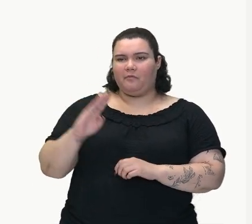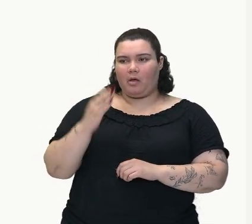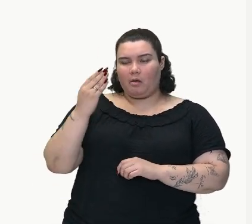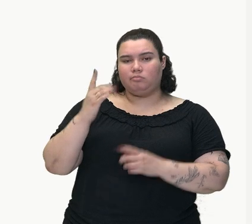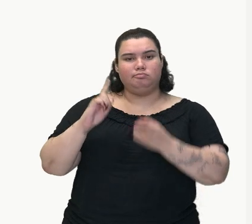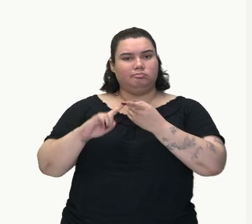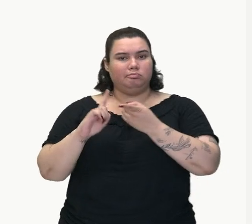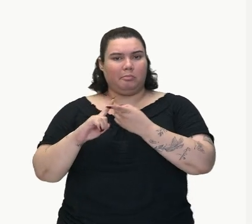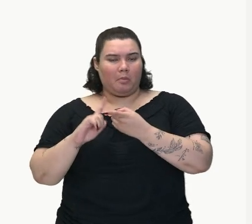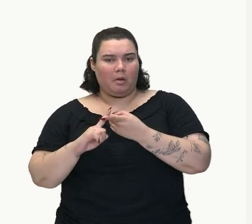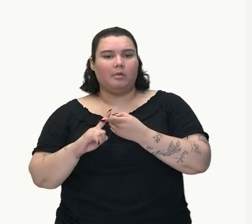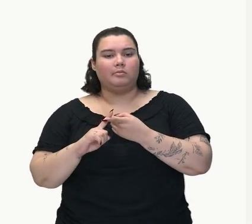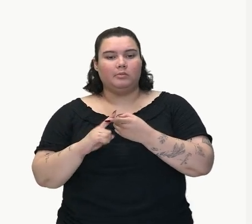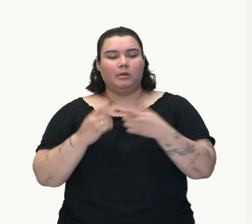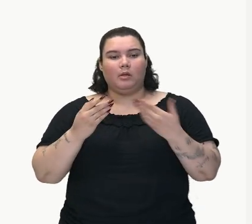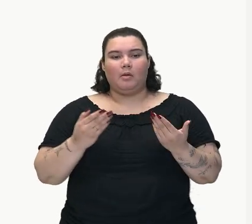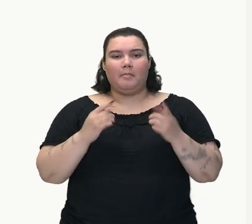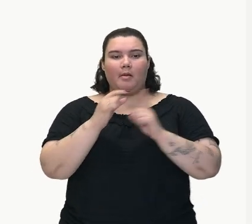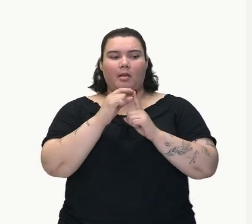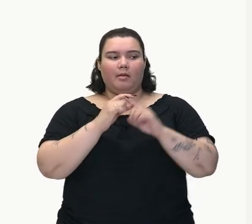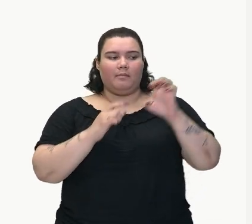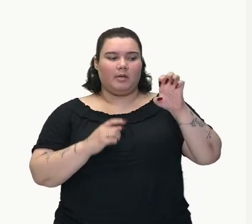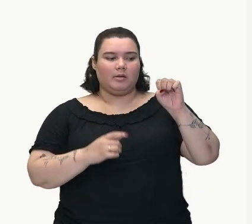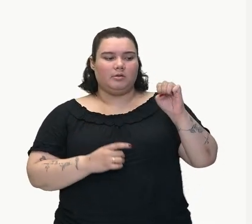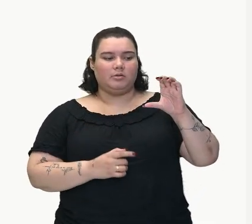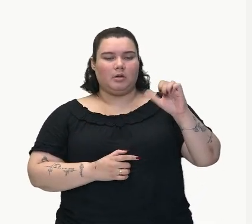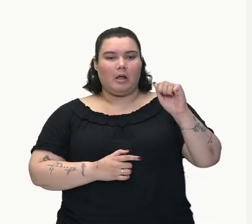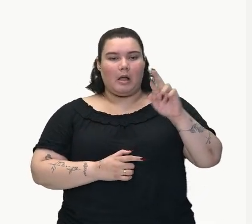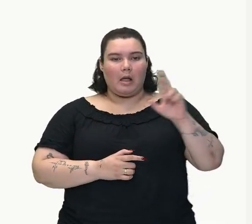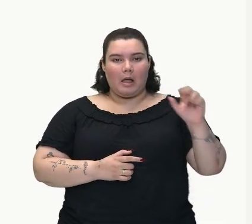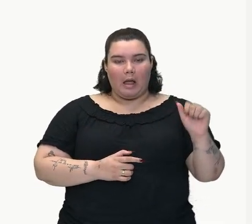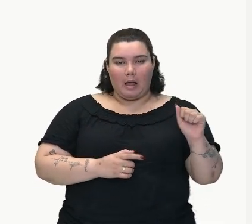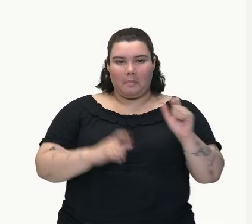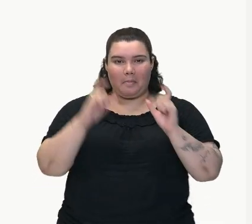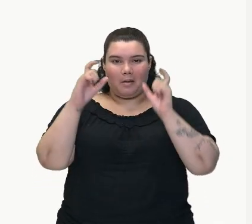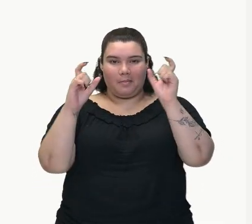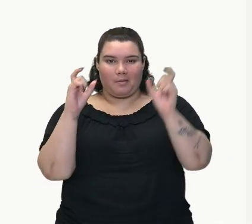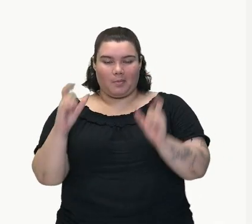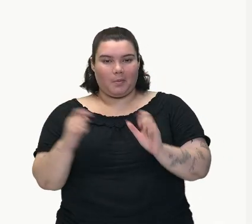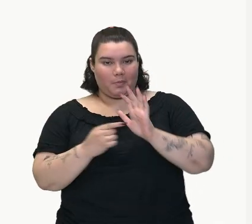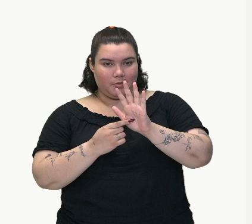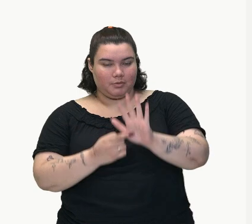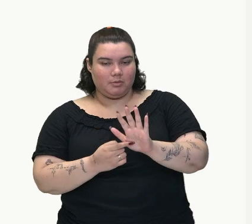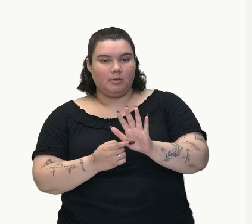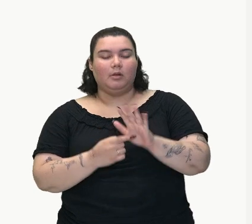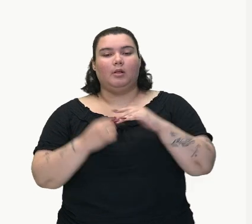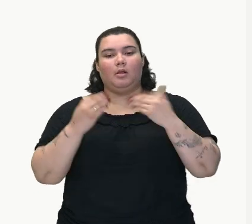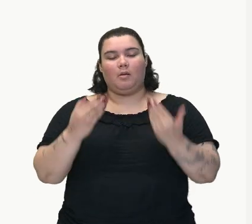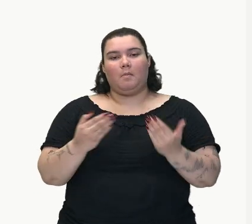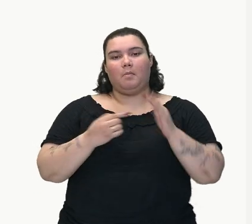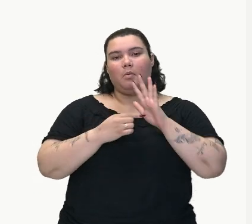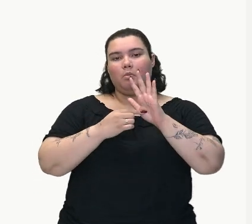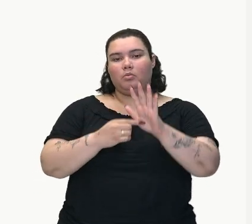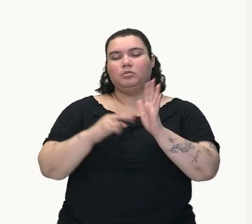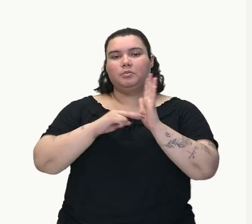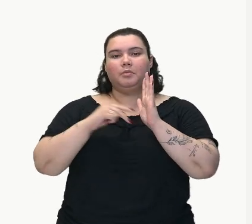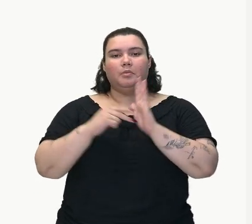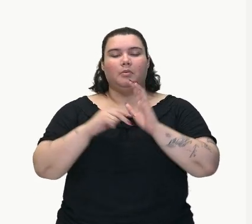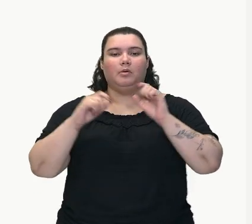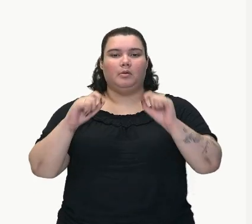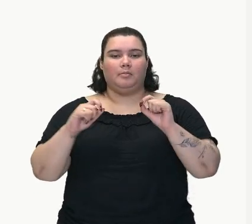beija. Então observem que essas palavras que eu destaquei para vocês trazem exatamente aí